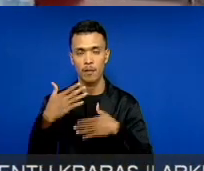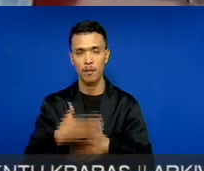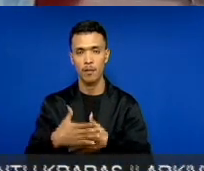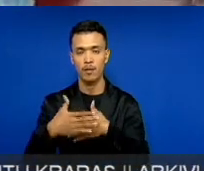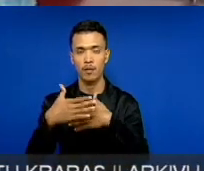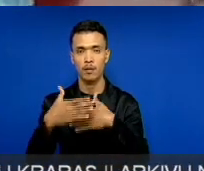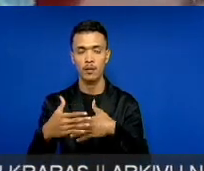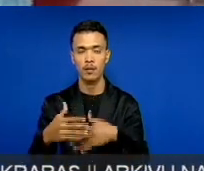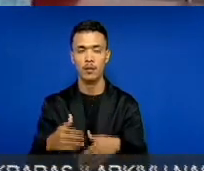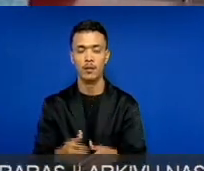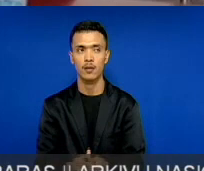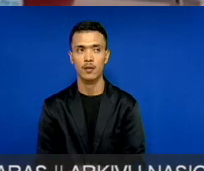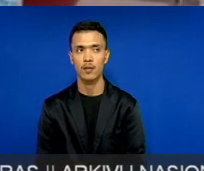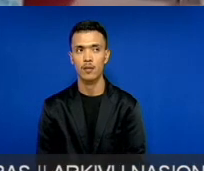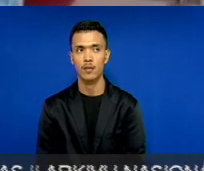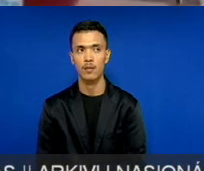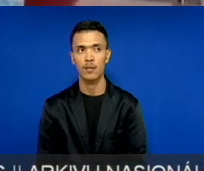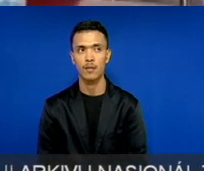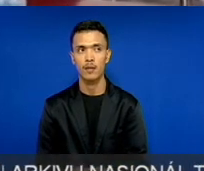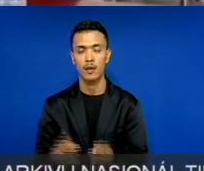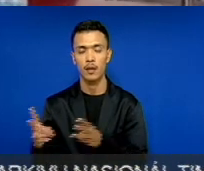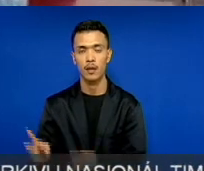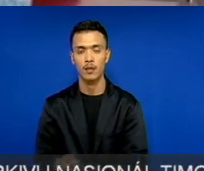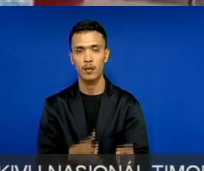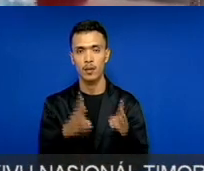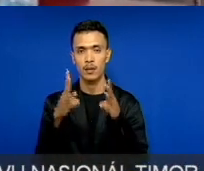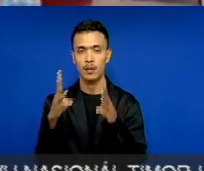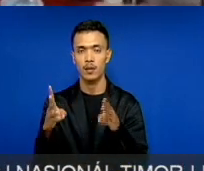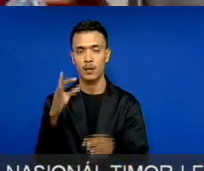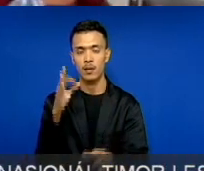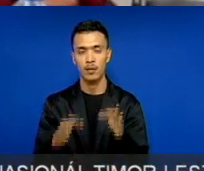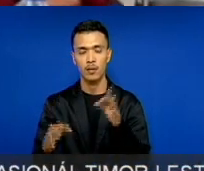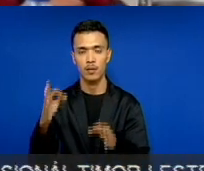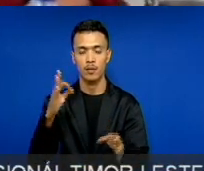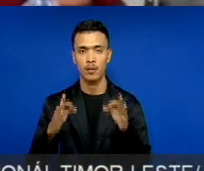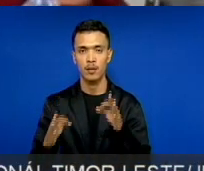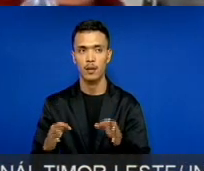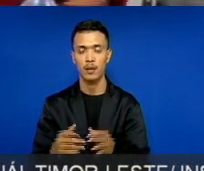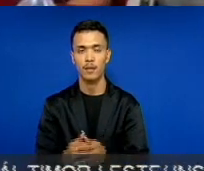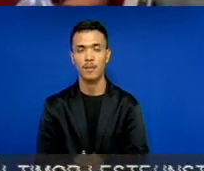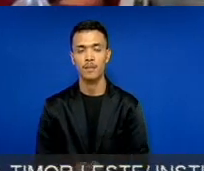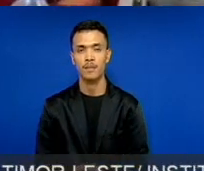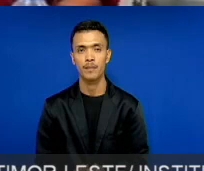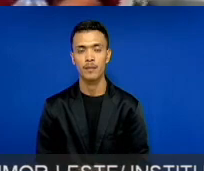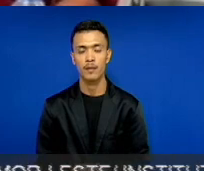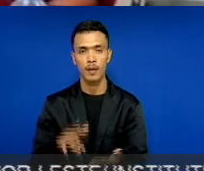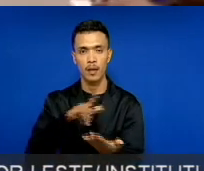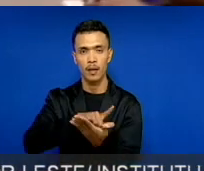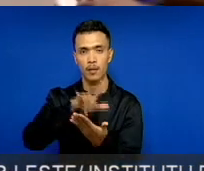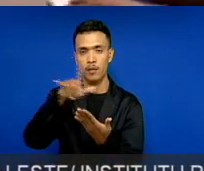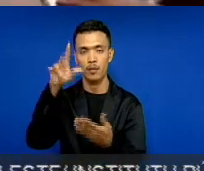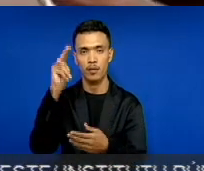sua suplementia e autoestrada e não temos a nossa aeroporto